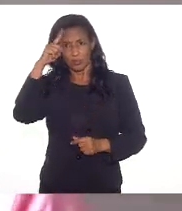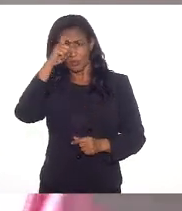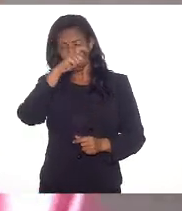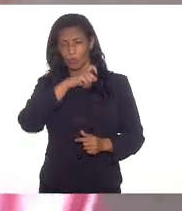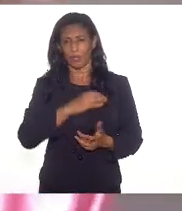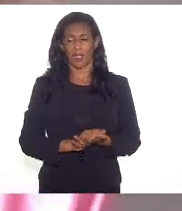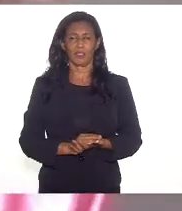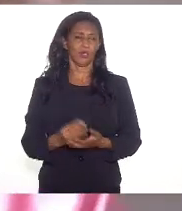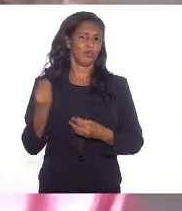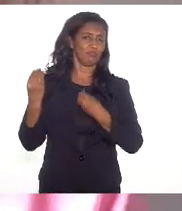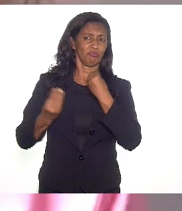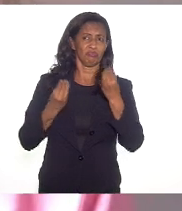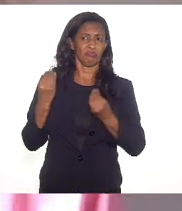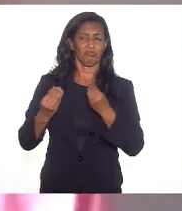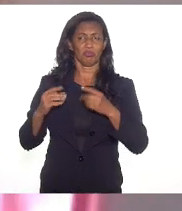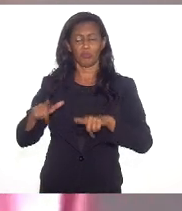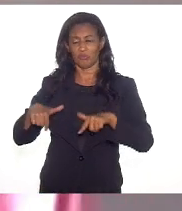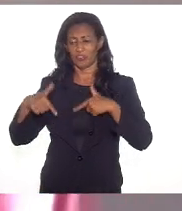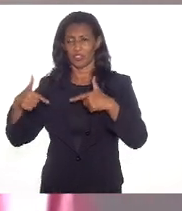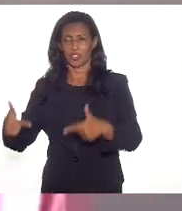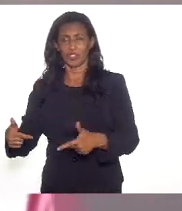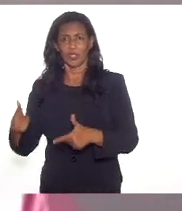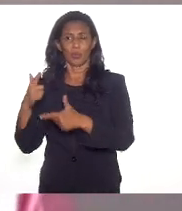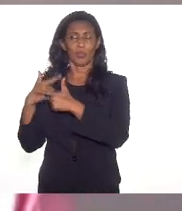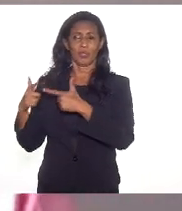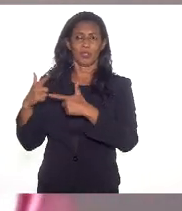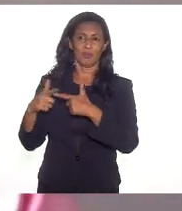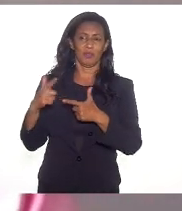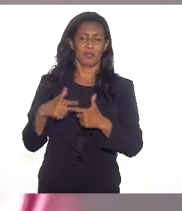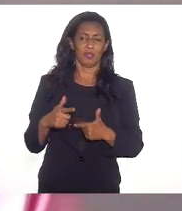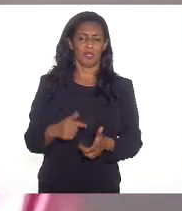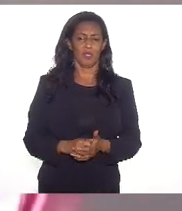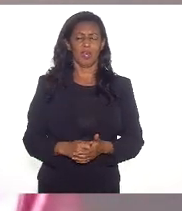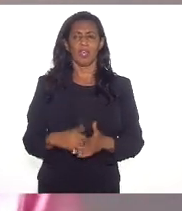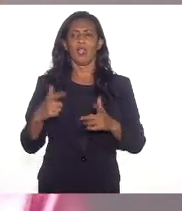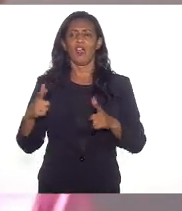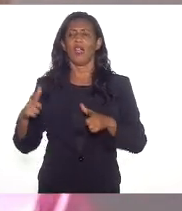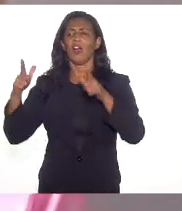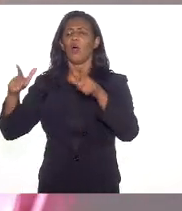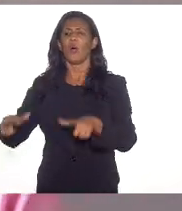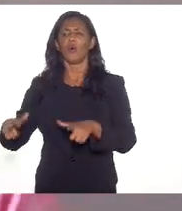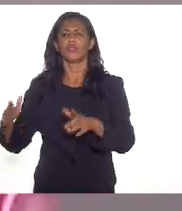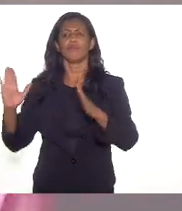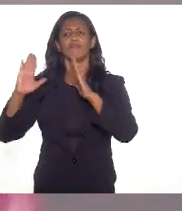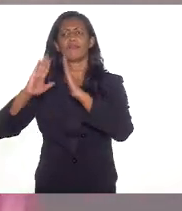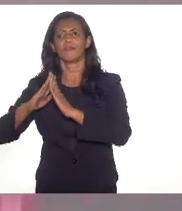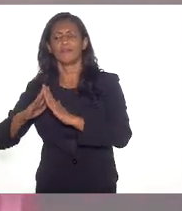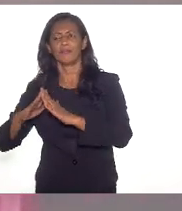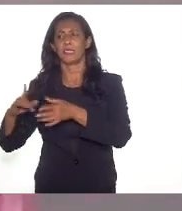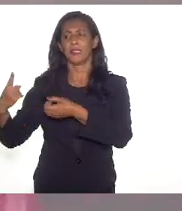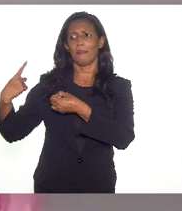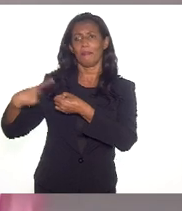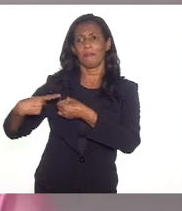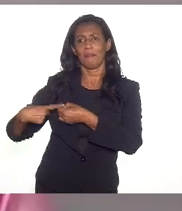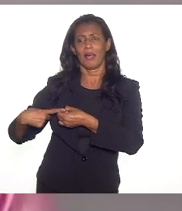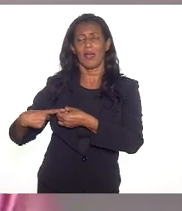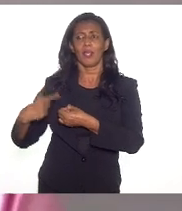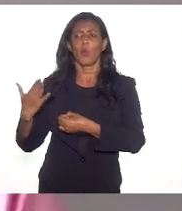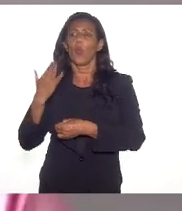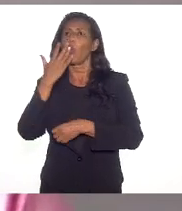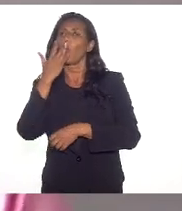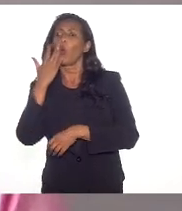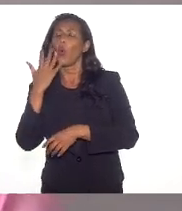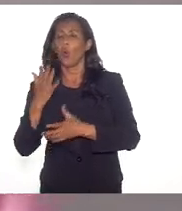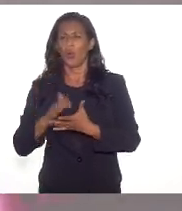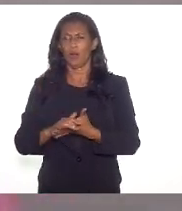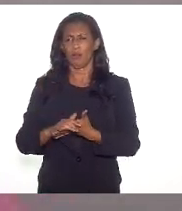essa situação, a depender de qual cidade você mora, qual bairro você mora, qual é a sua cor,